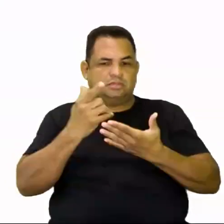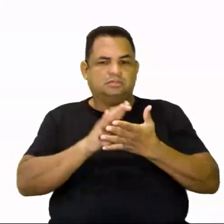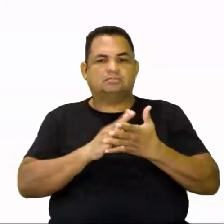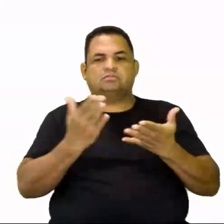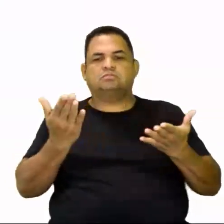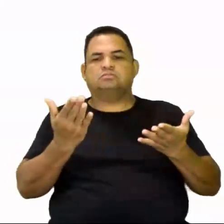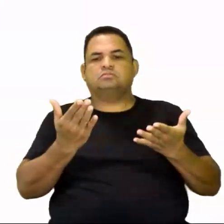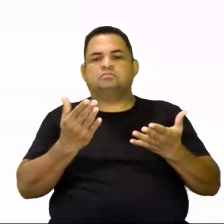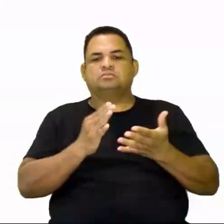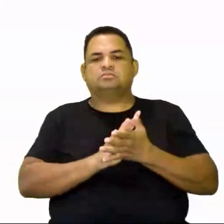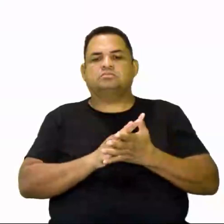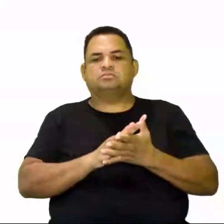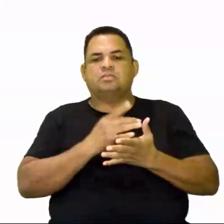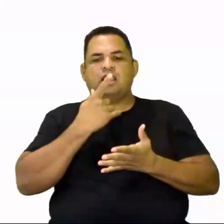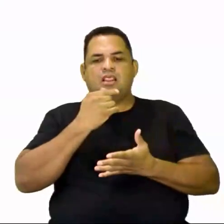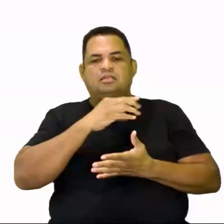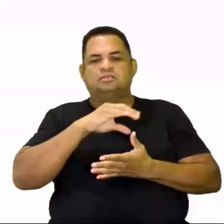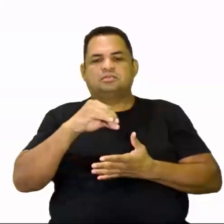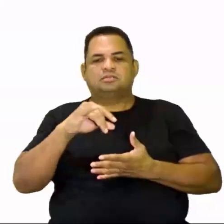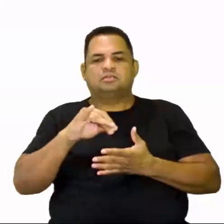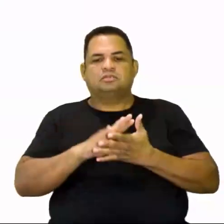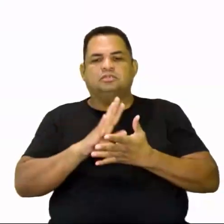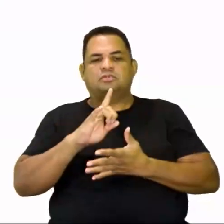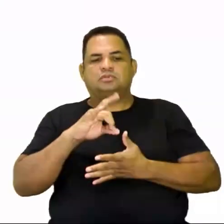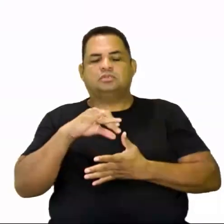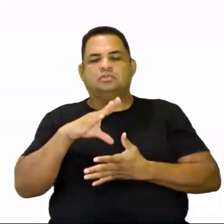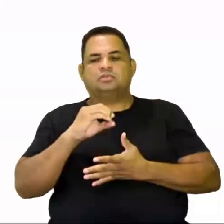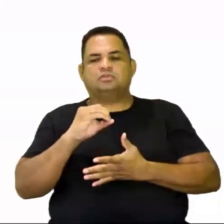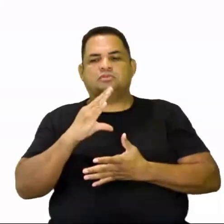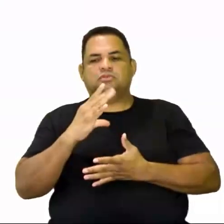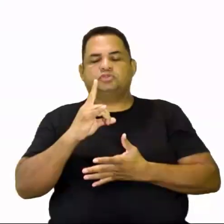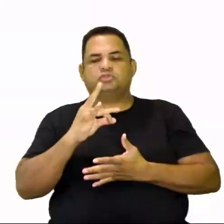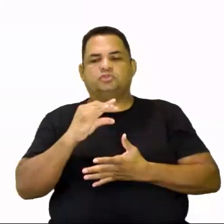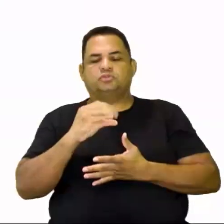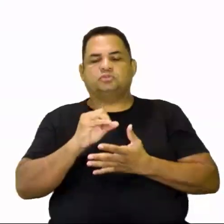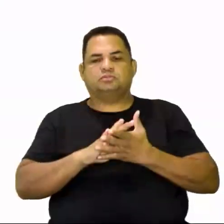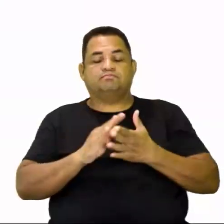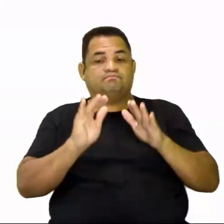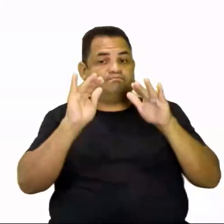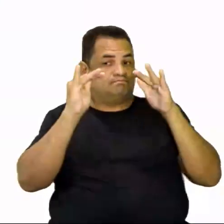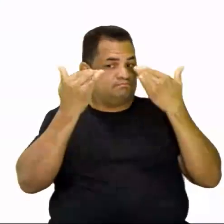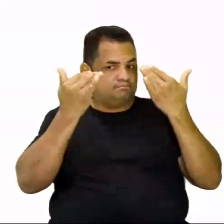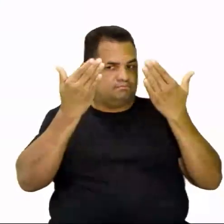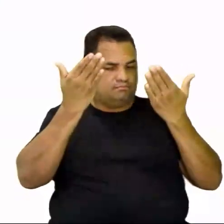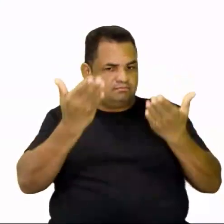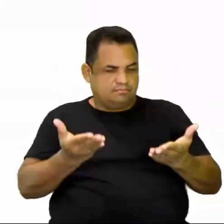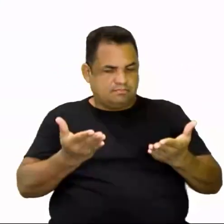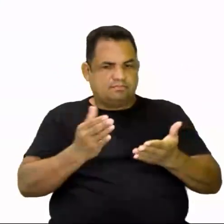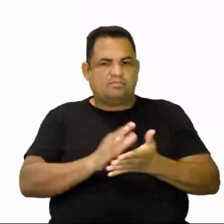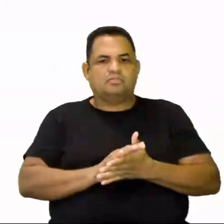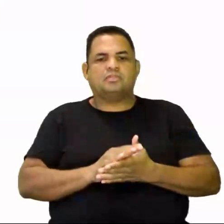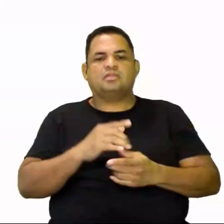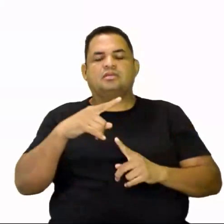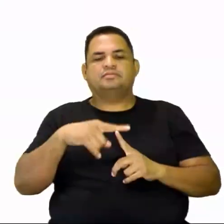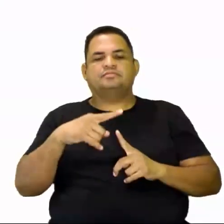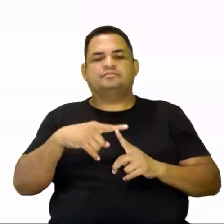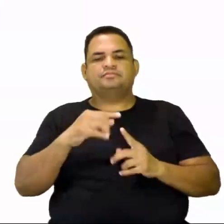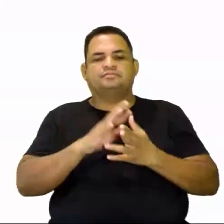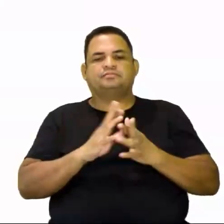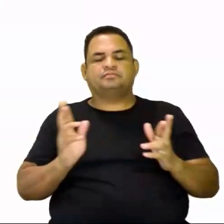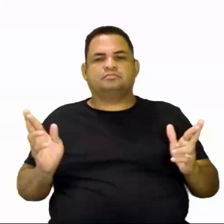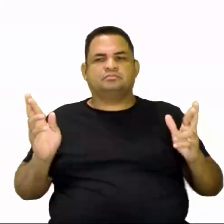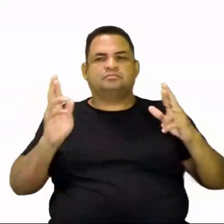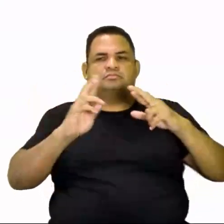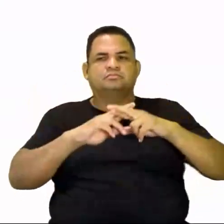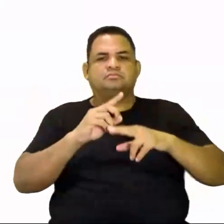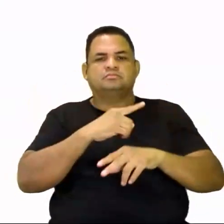sal iodeto de chumbo, tudo bem? Então, isso aqui só para chamar bem a atenção do tipo de